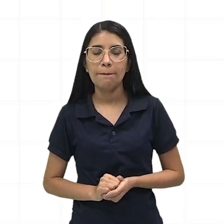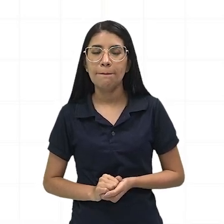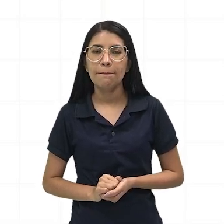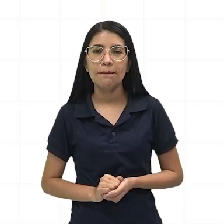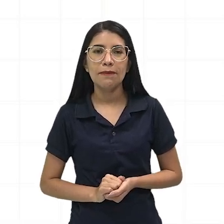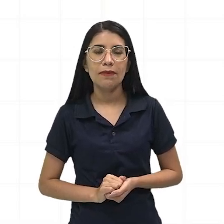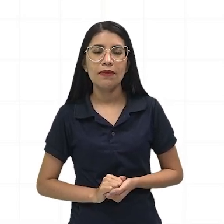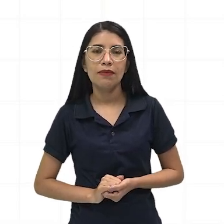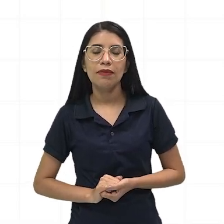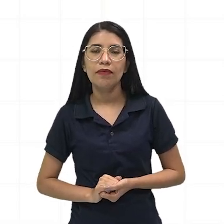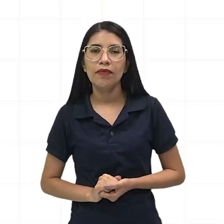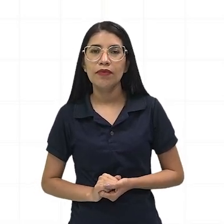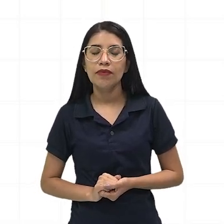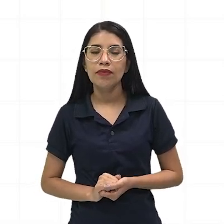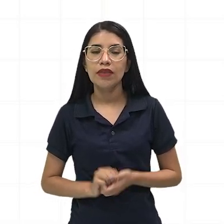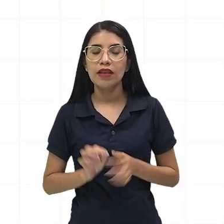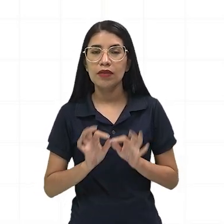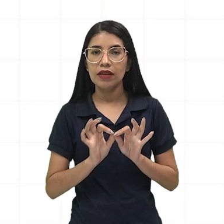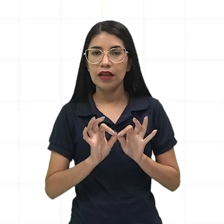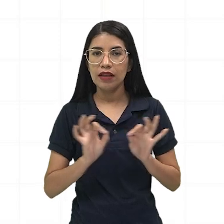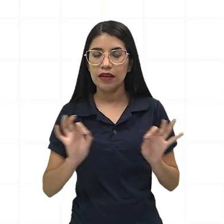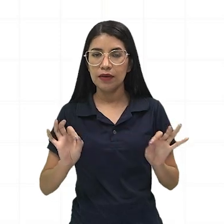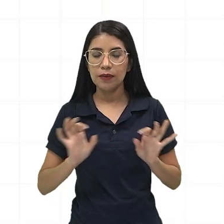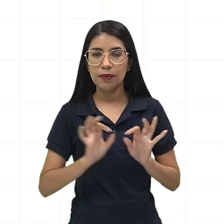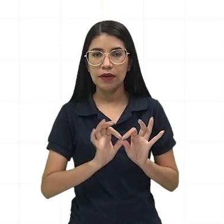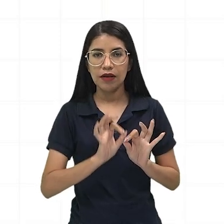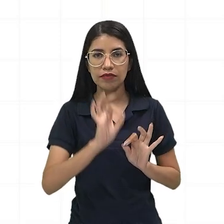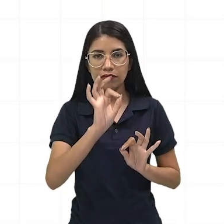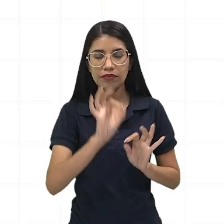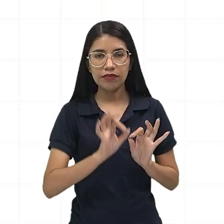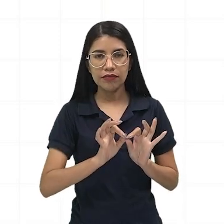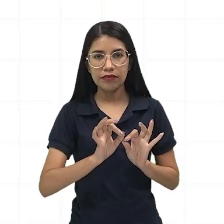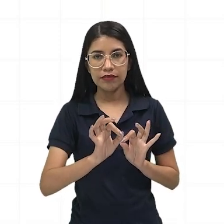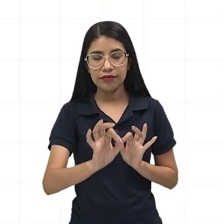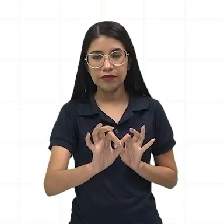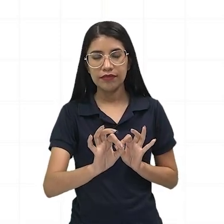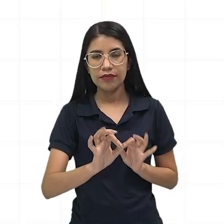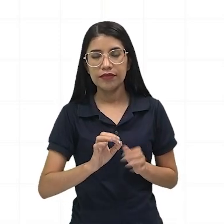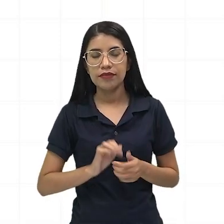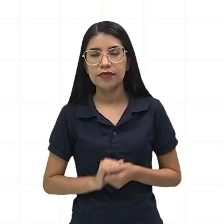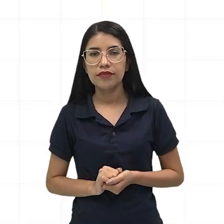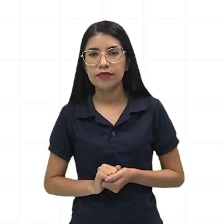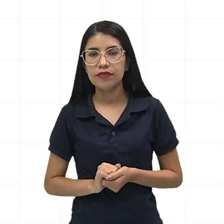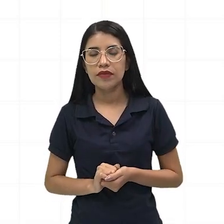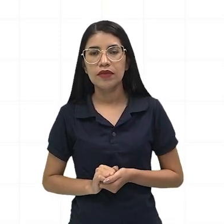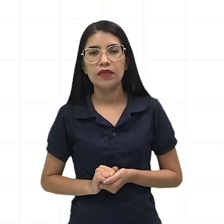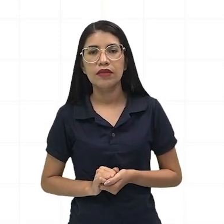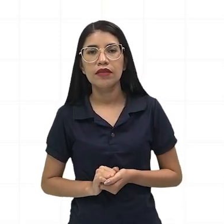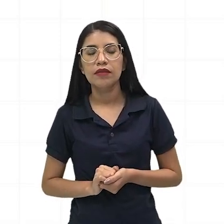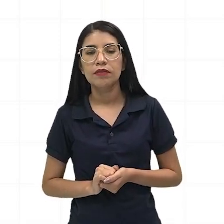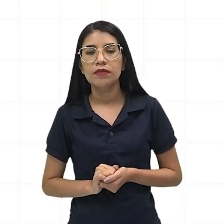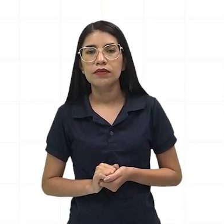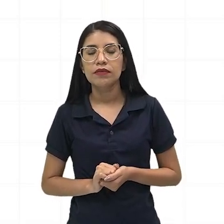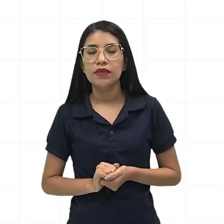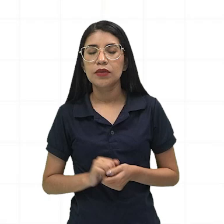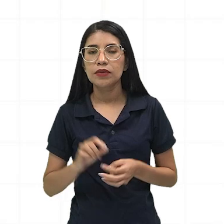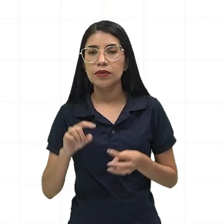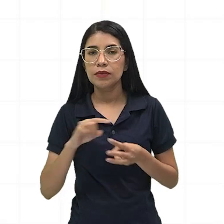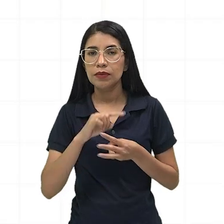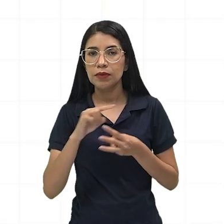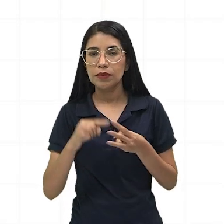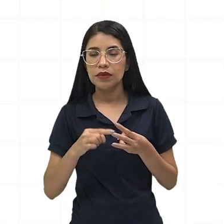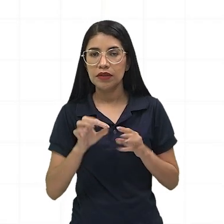E temos aqui largura, altura, né, e comprimento. Então, temos aqui